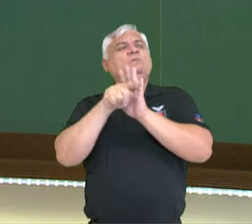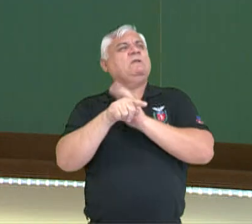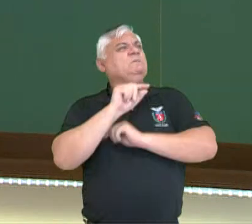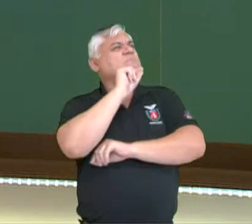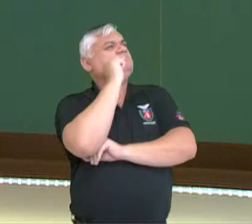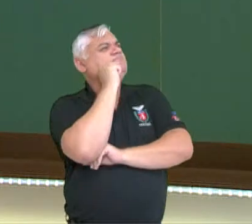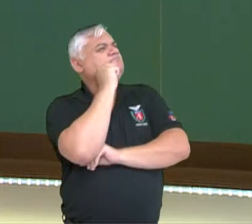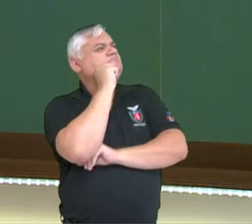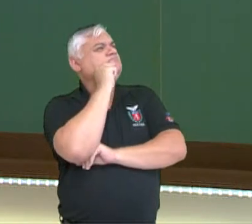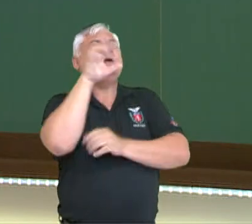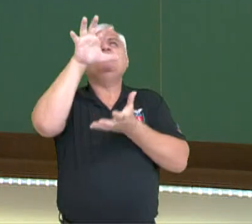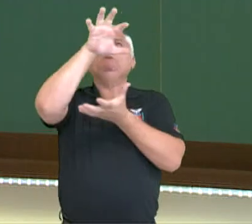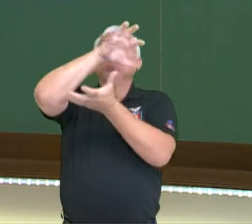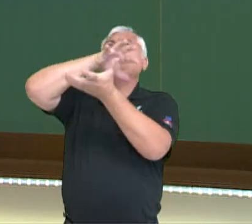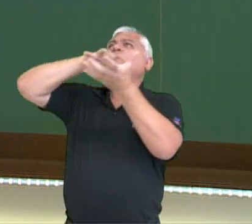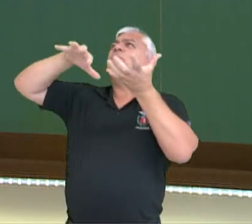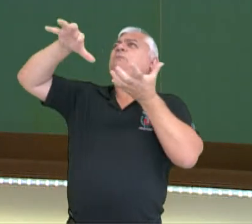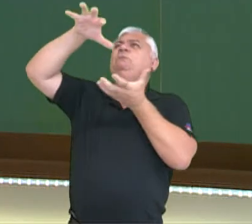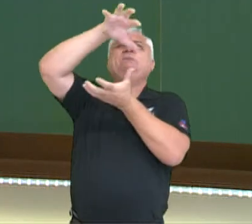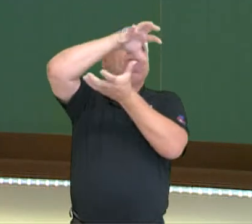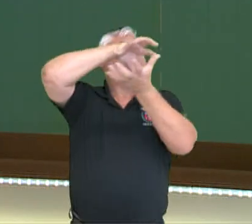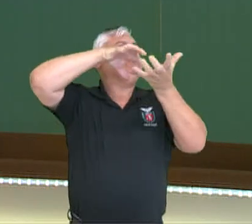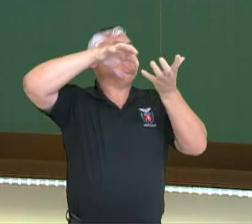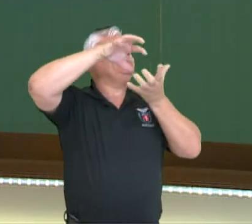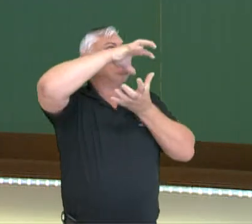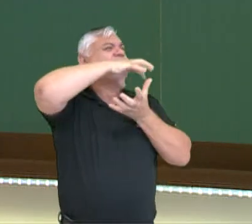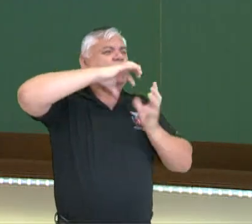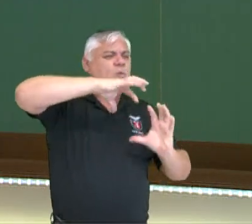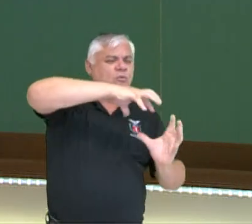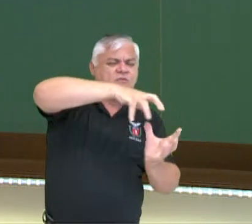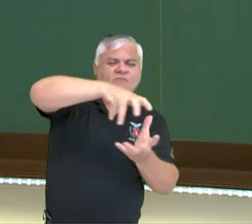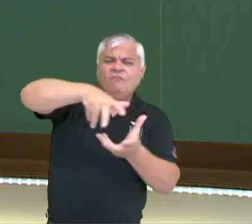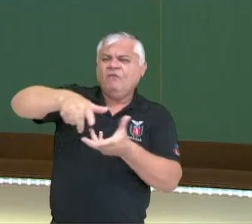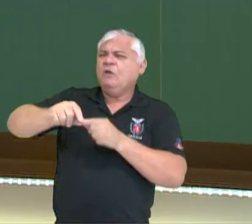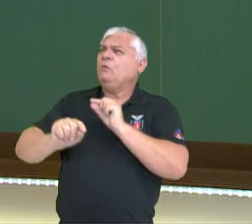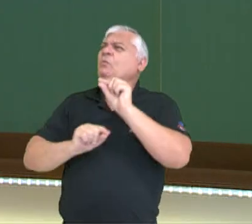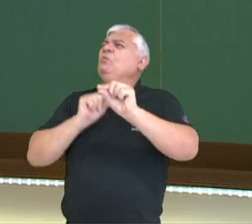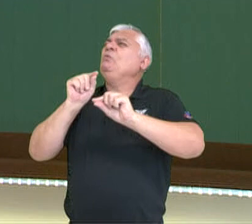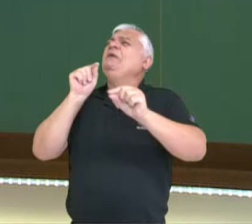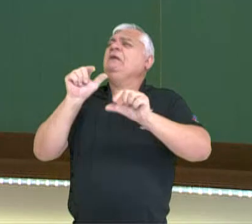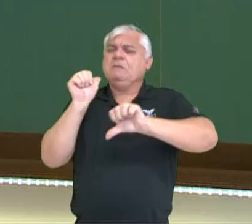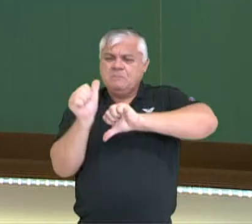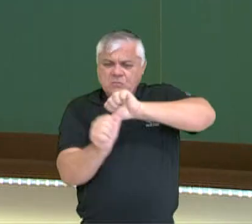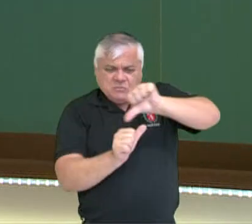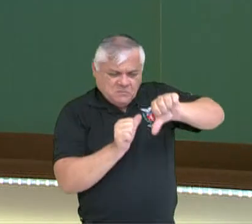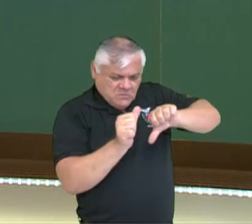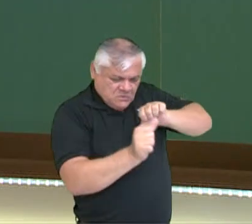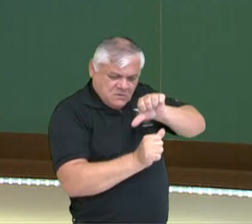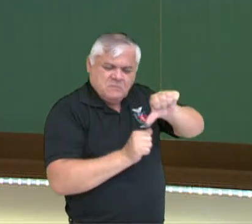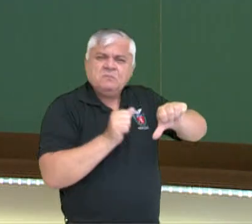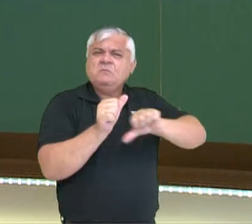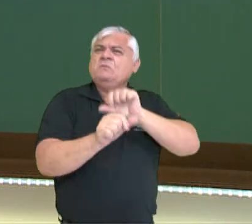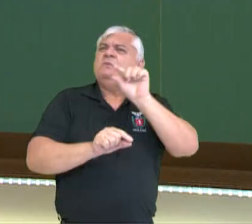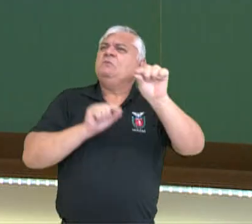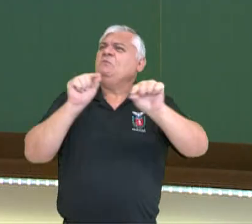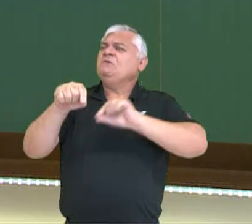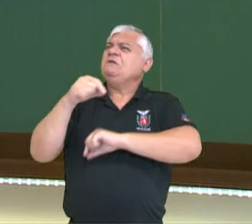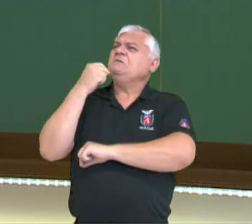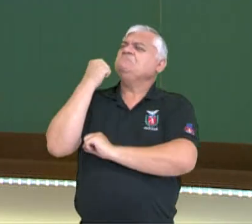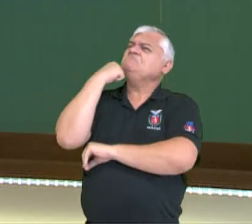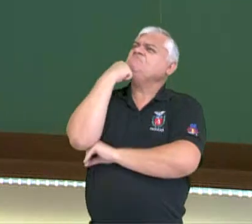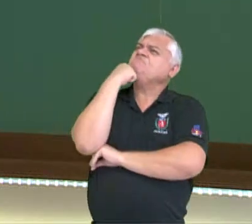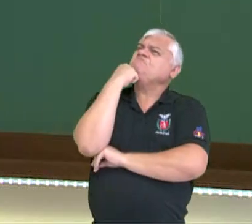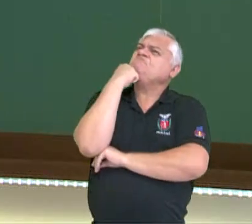do universo, o que se mantém nessa transformação, nessa mudança constante que eles experimentavam o